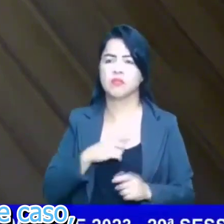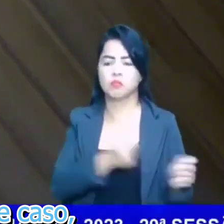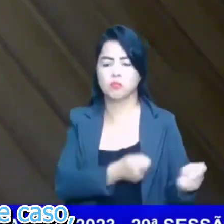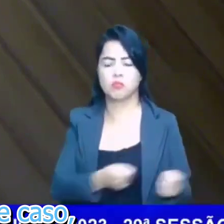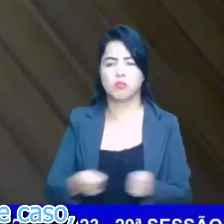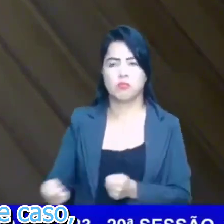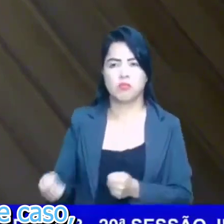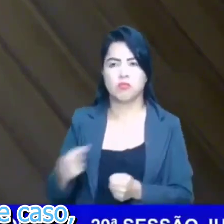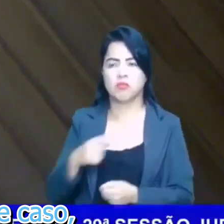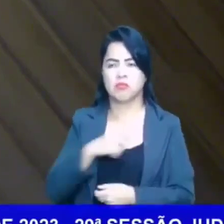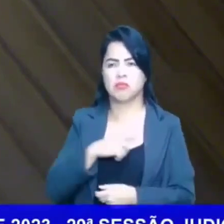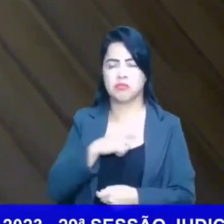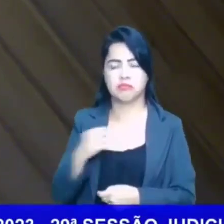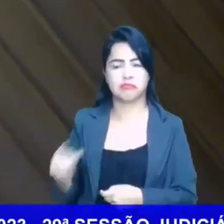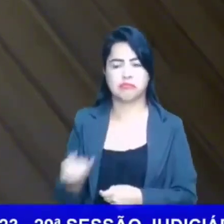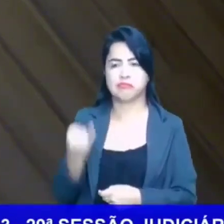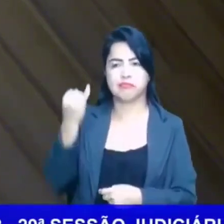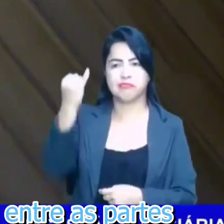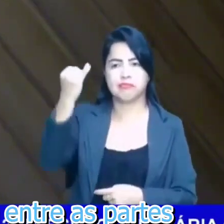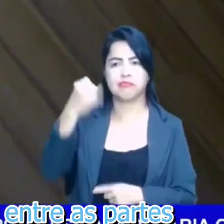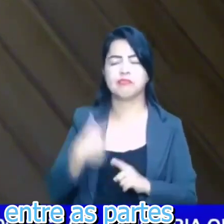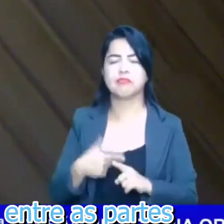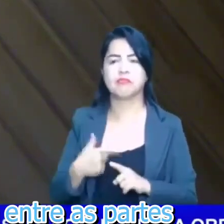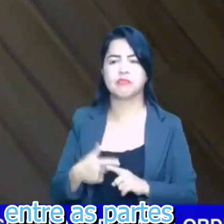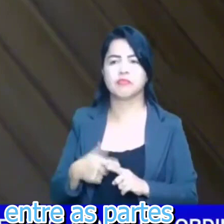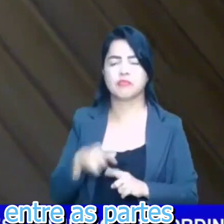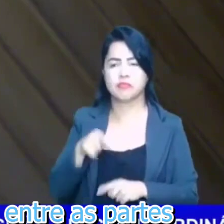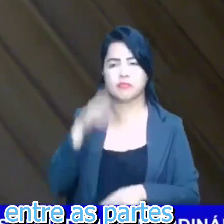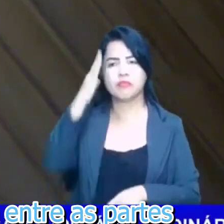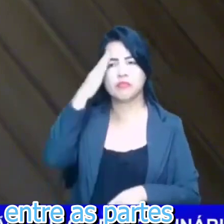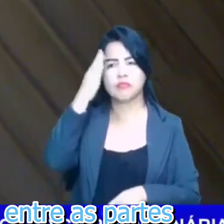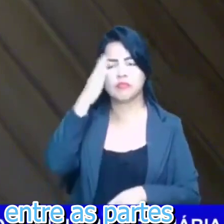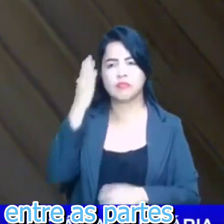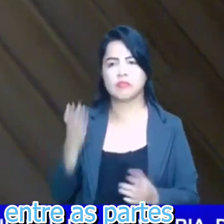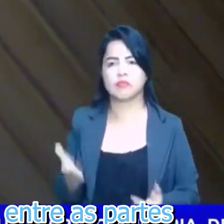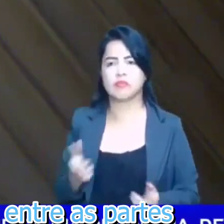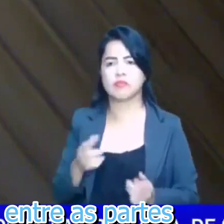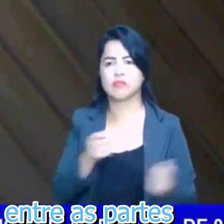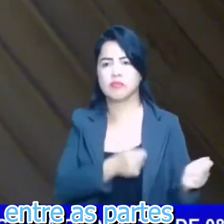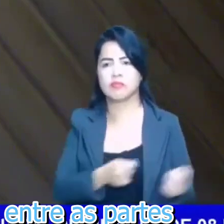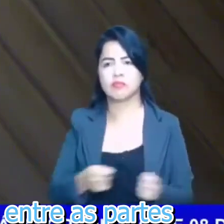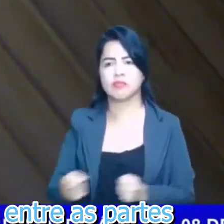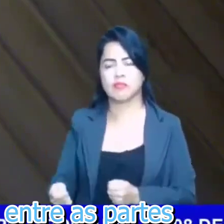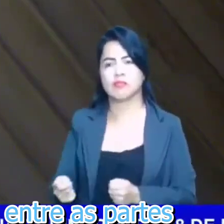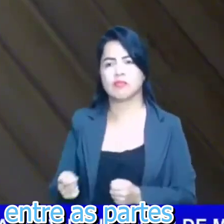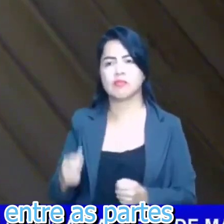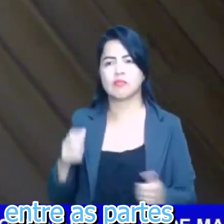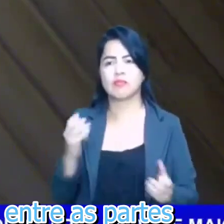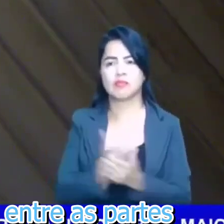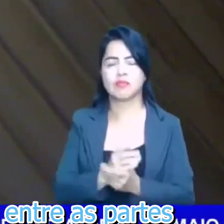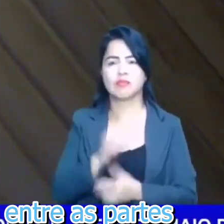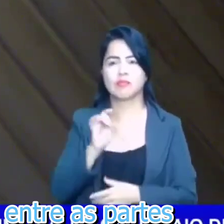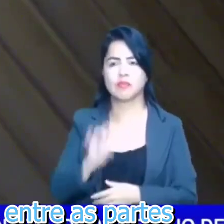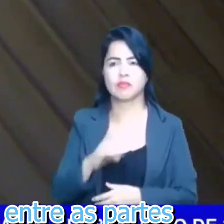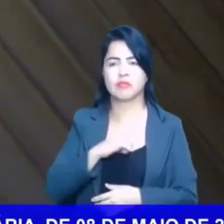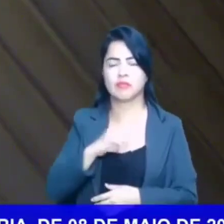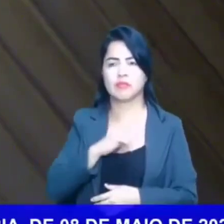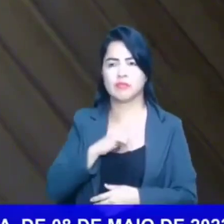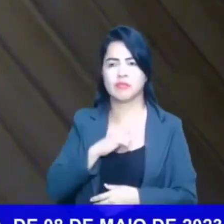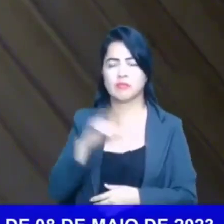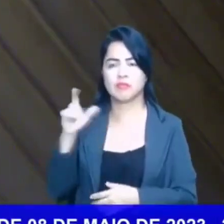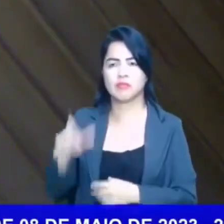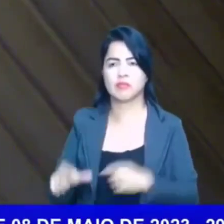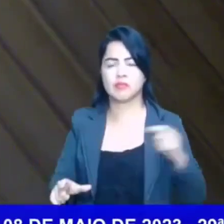tem relevância nesse caso. Porque, como se sabe, o trânsito em julgado ele somente se opera entre as